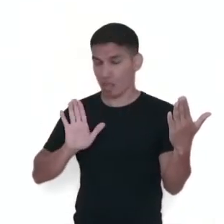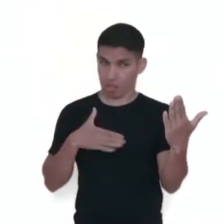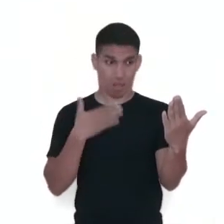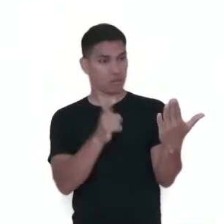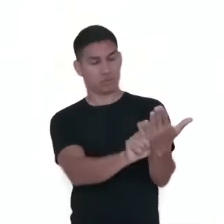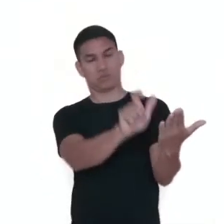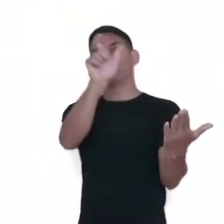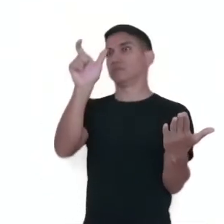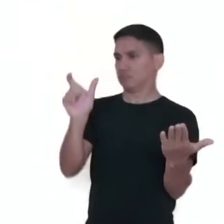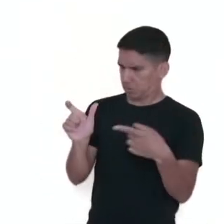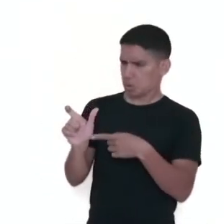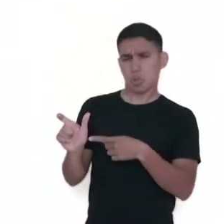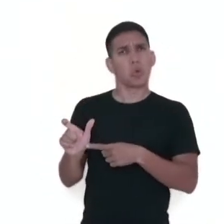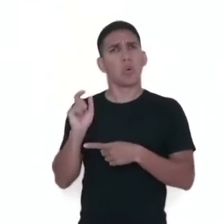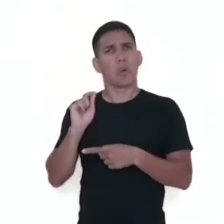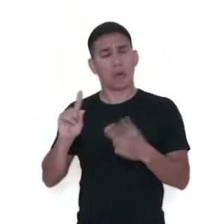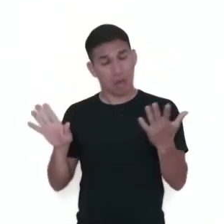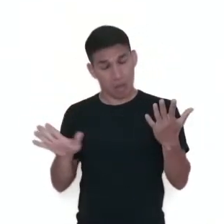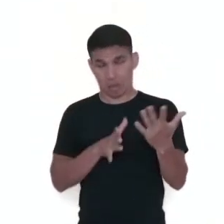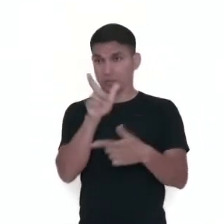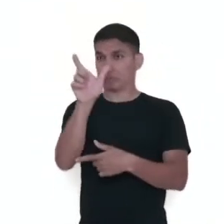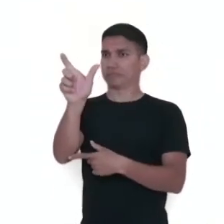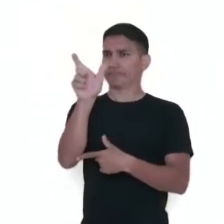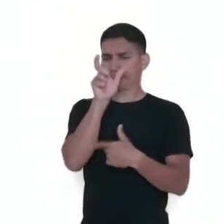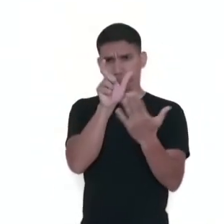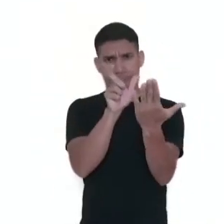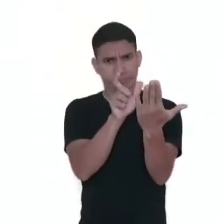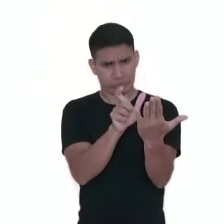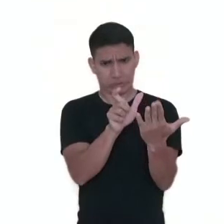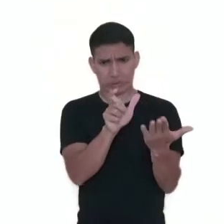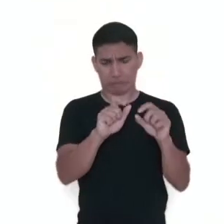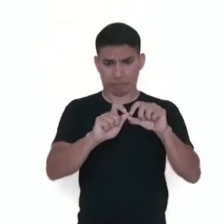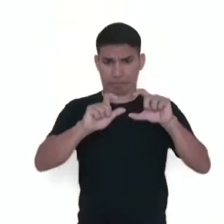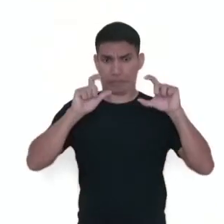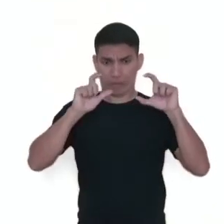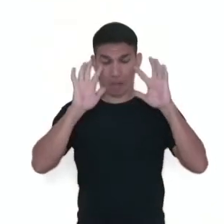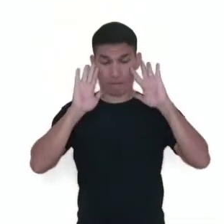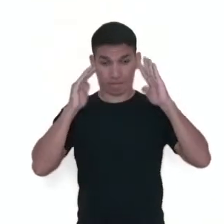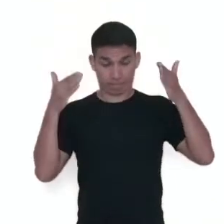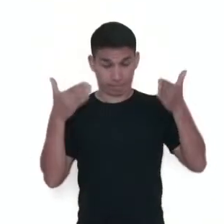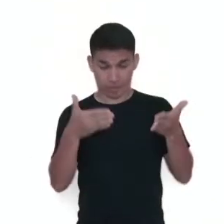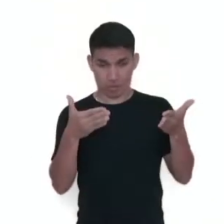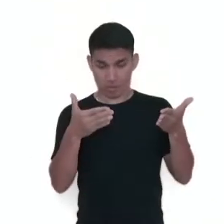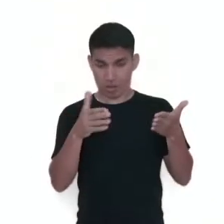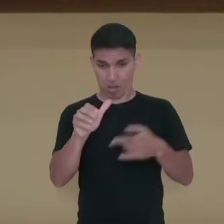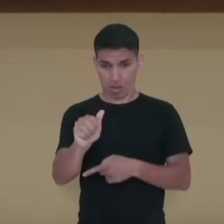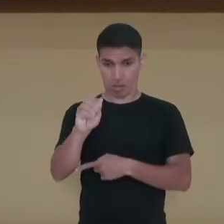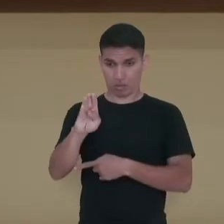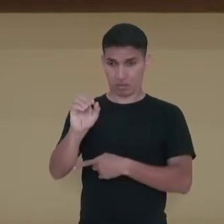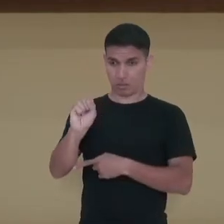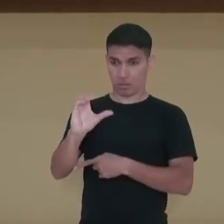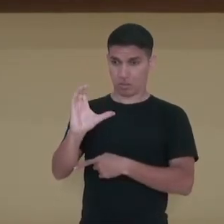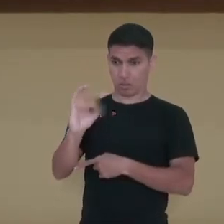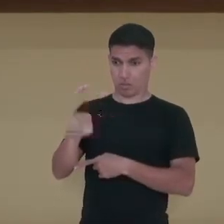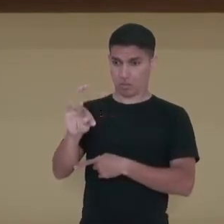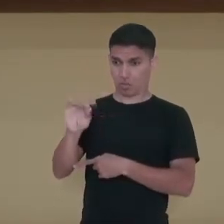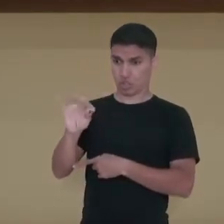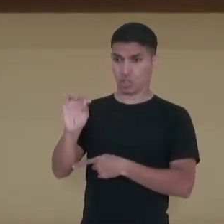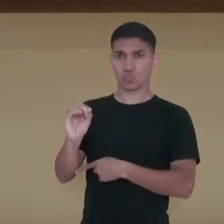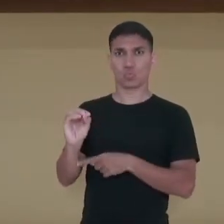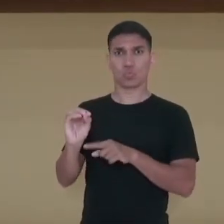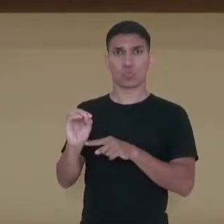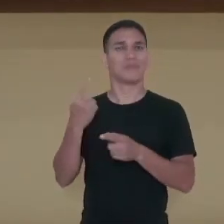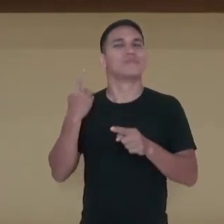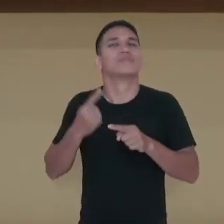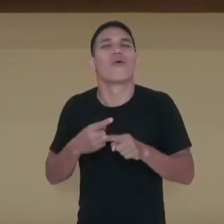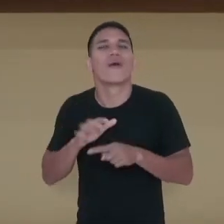palavra apareceu. Apareceu e ficou, plantada ali diante de mim, focando-me. Abscôndito. Por que será